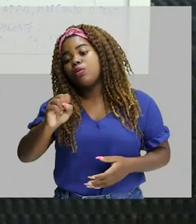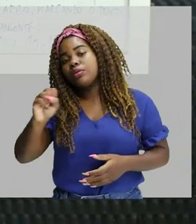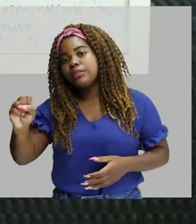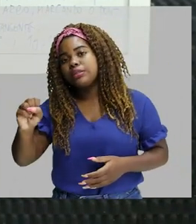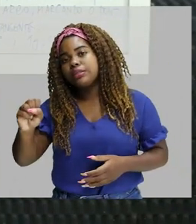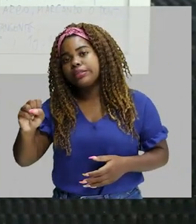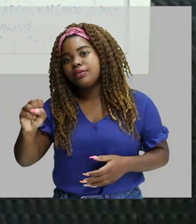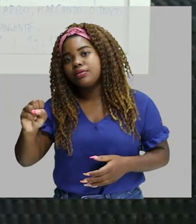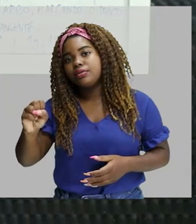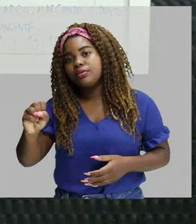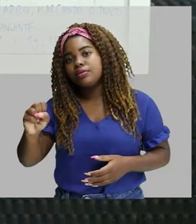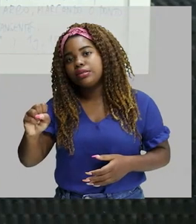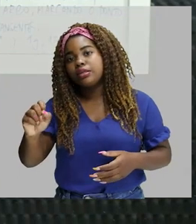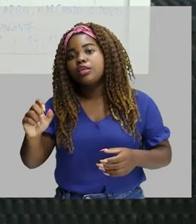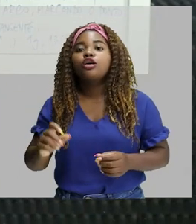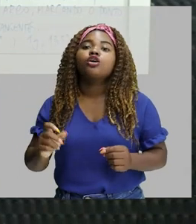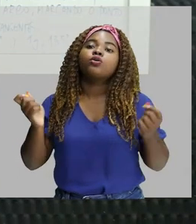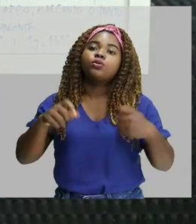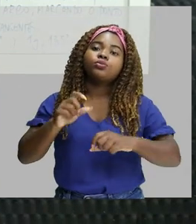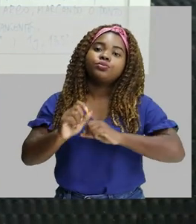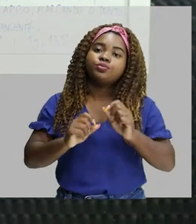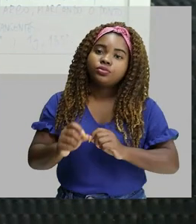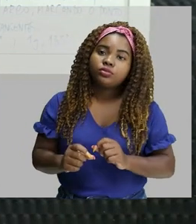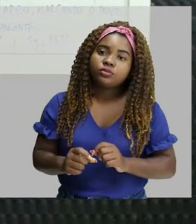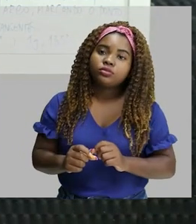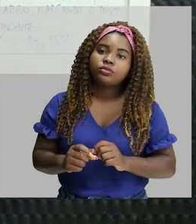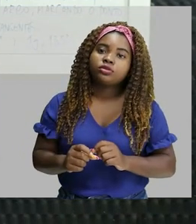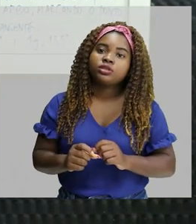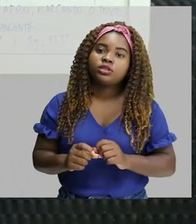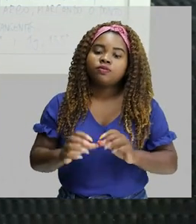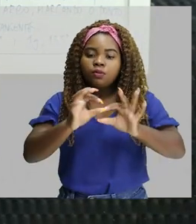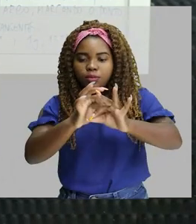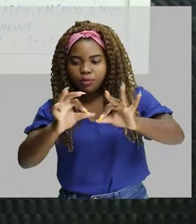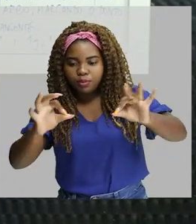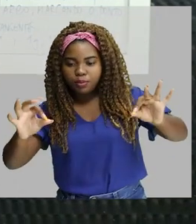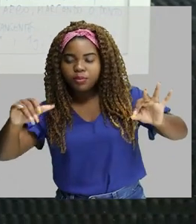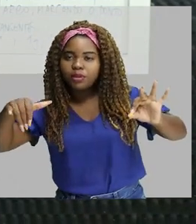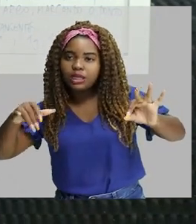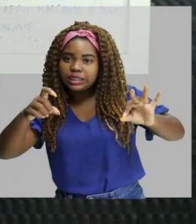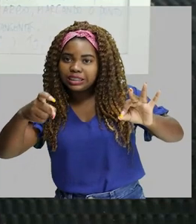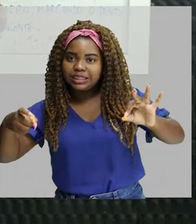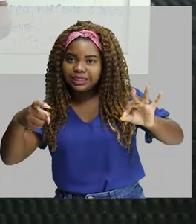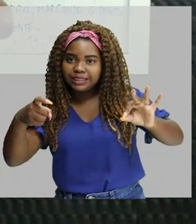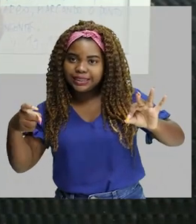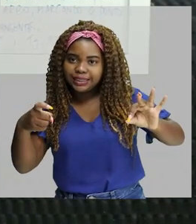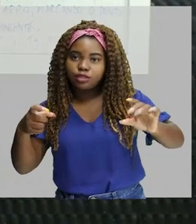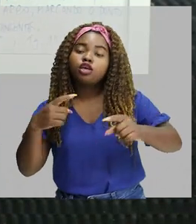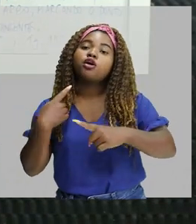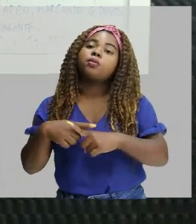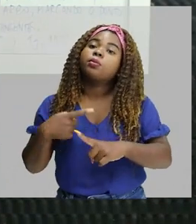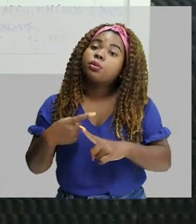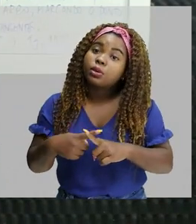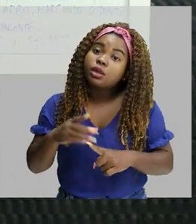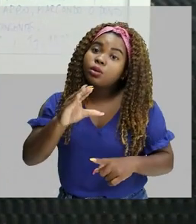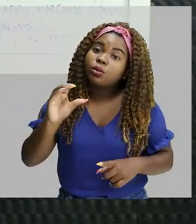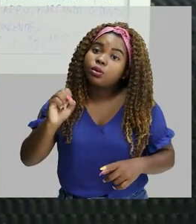pego o seu ponto que é sua extremidade e vou no eixo X porque o eixo X é o eixo dos cossenos